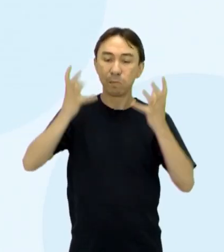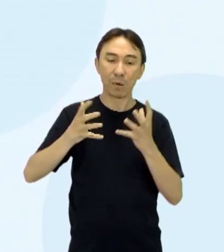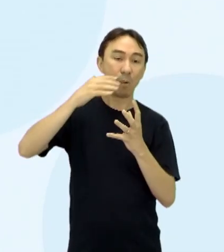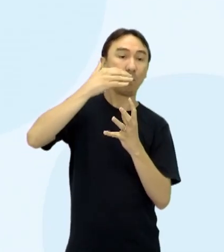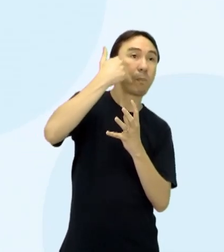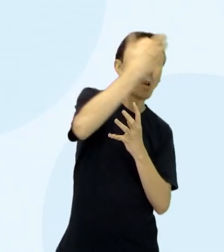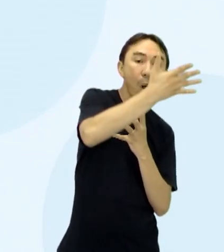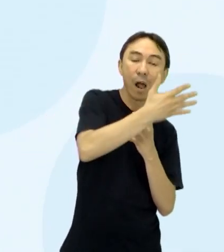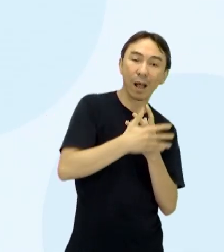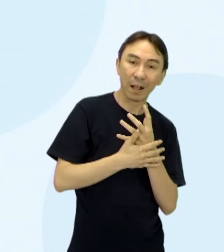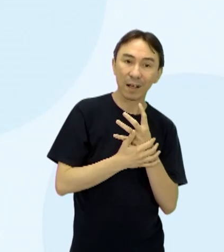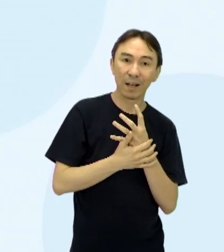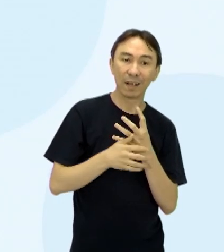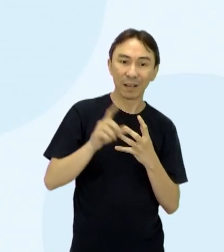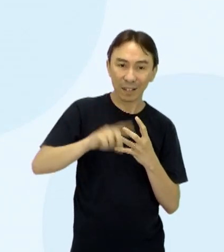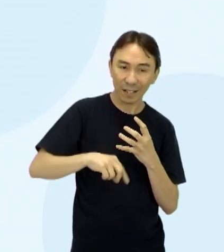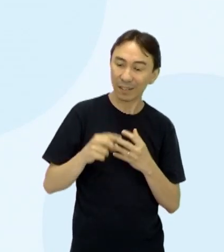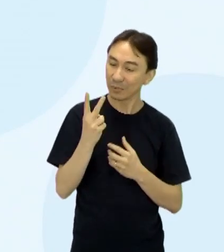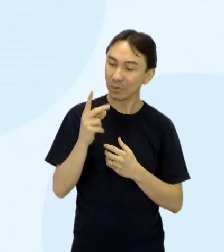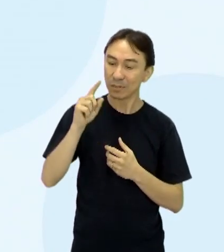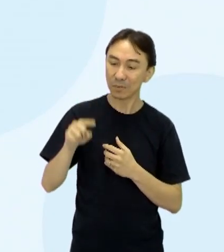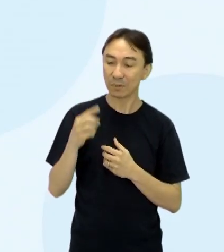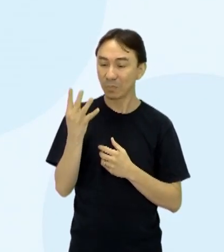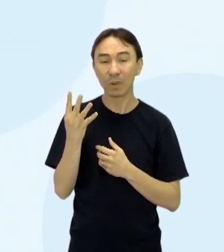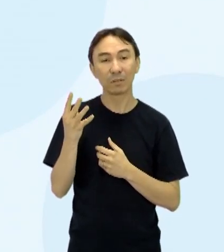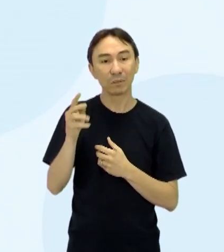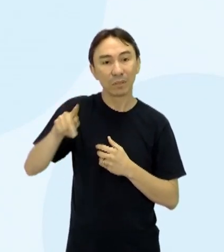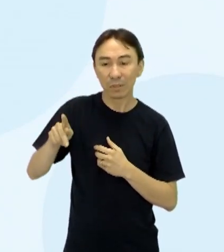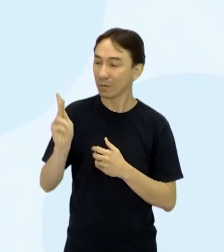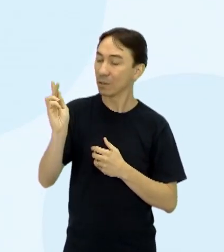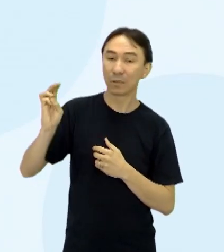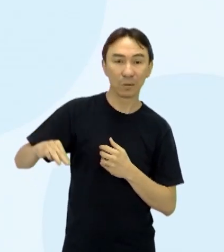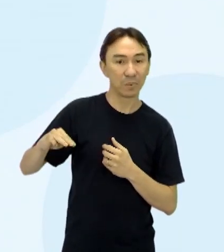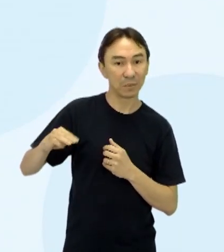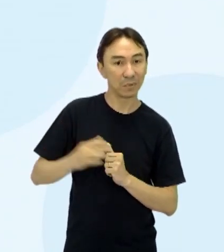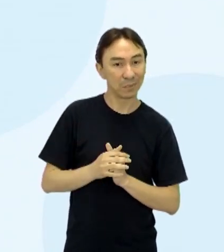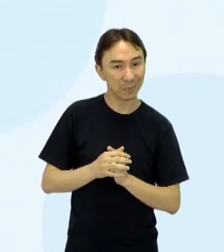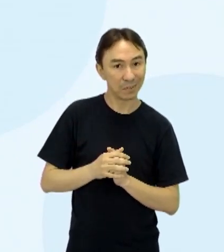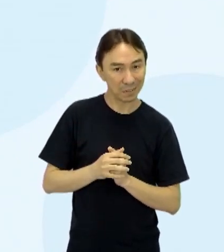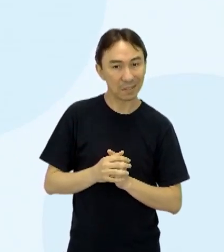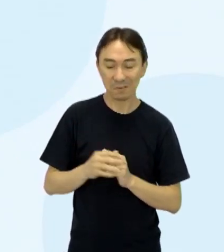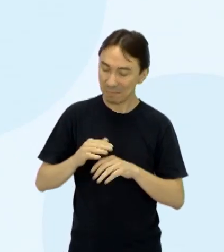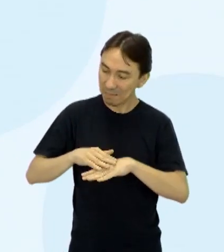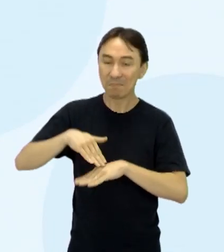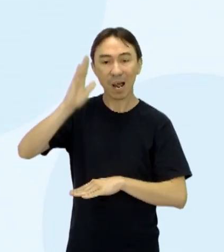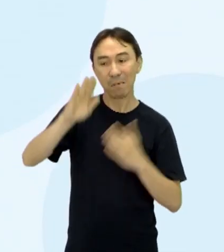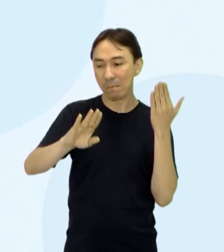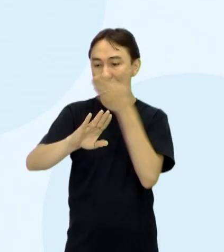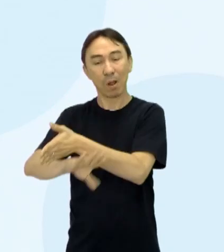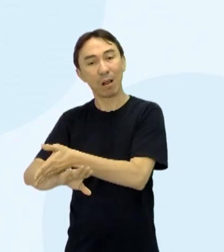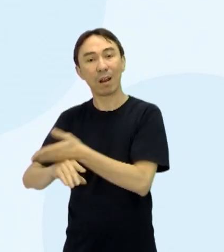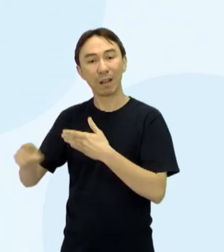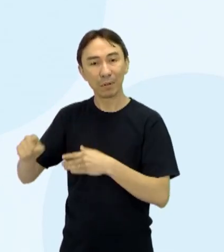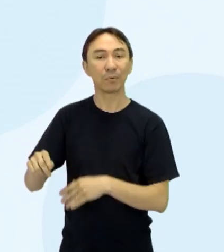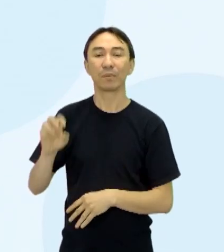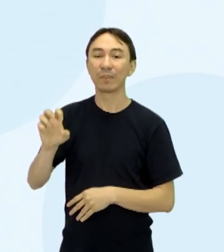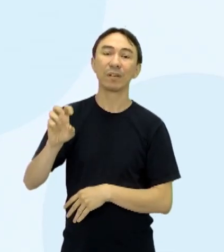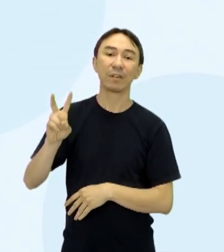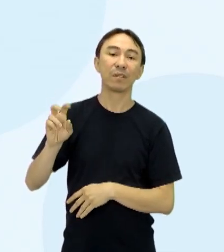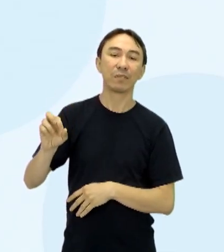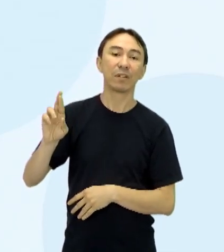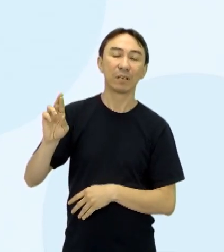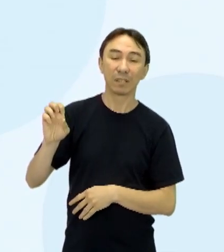em 2,4 quilômetros o seu concorrente, o Everest. De acordo com as medições feitas por